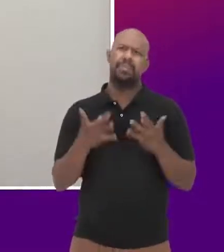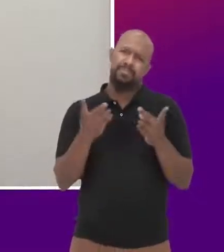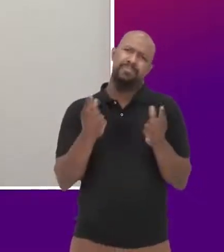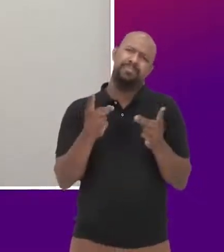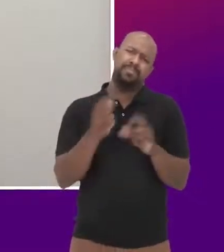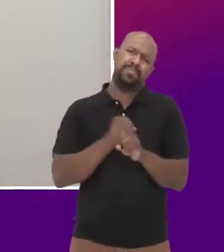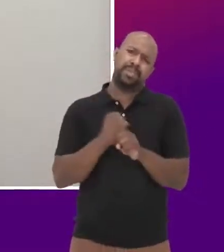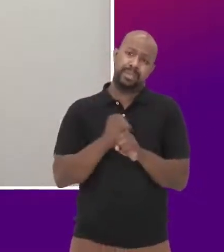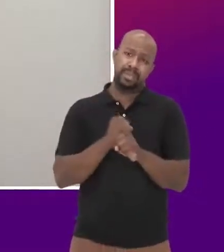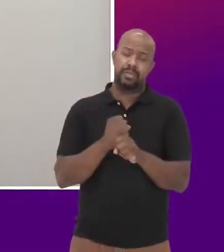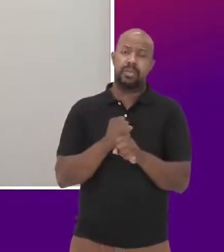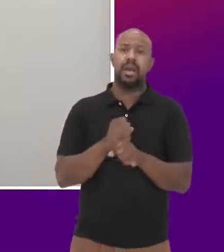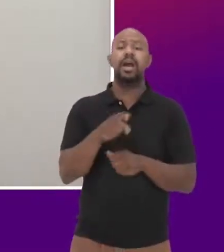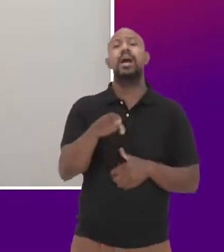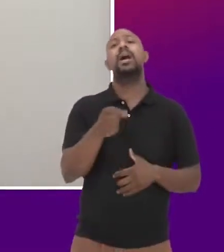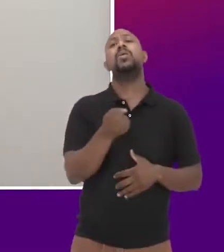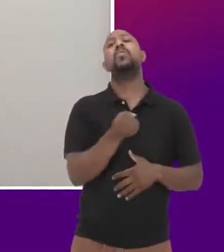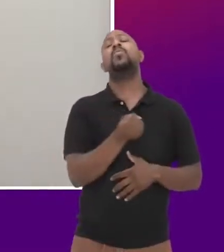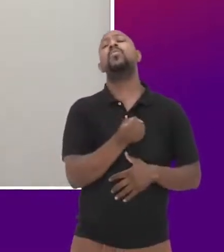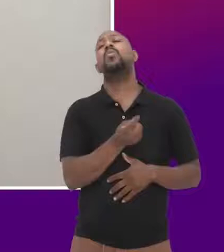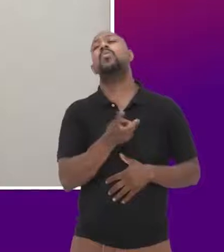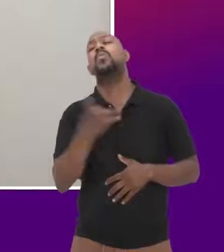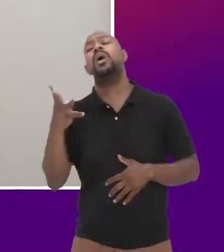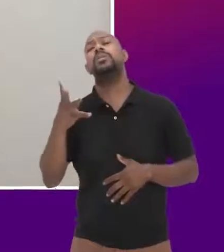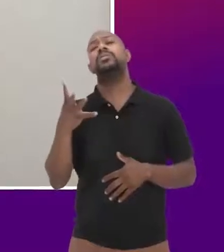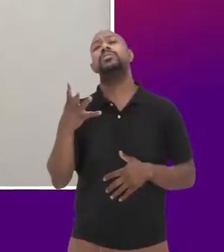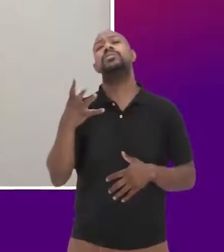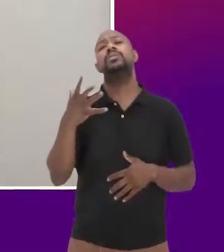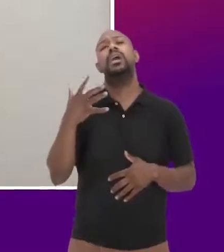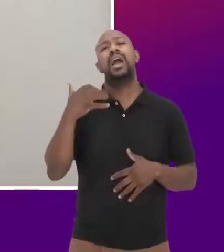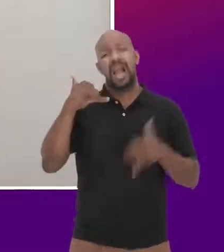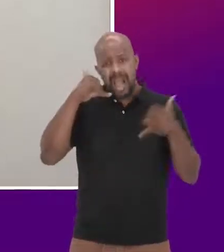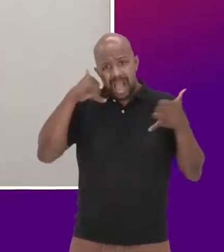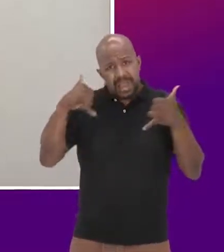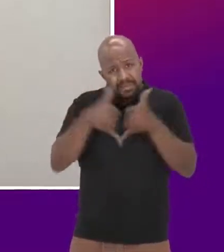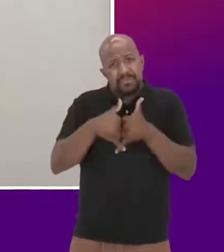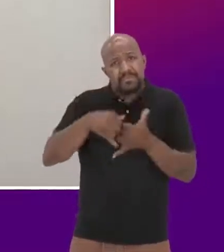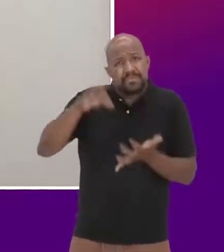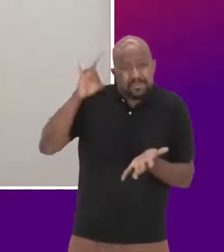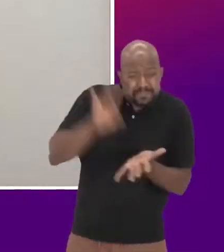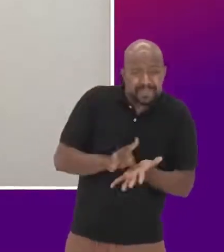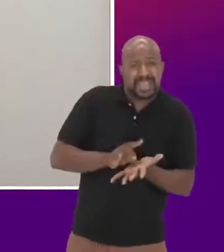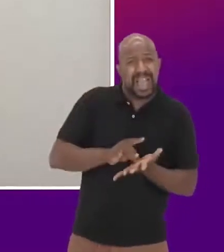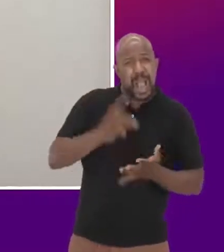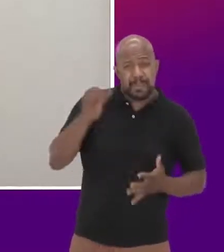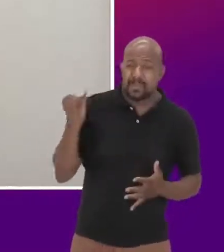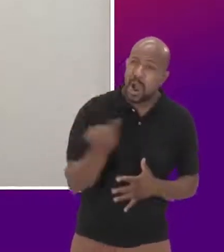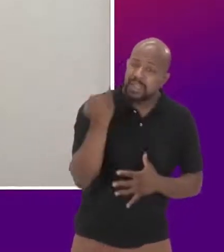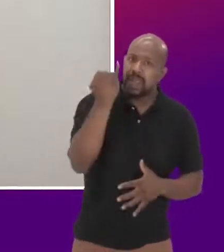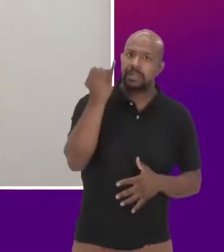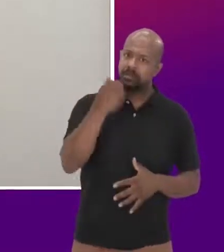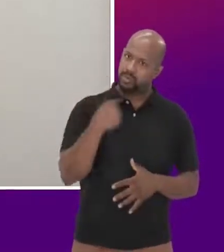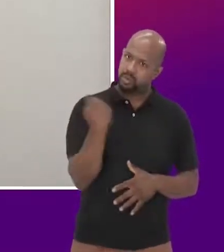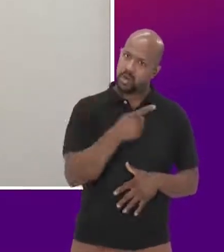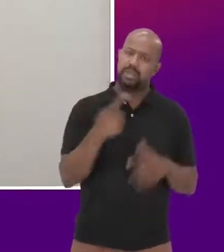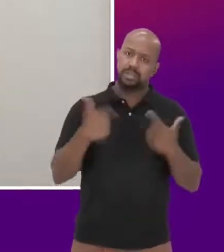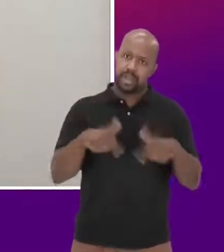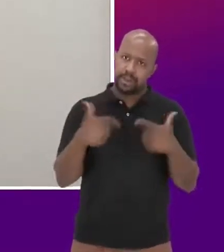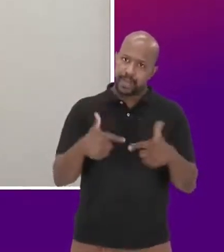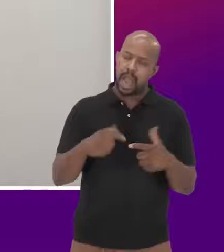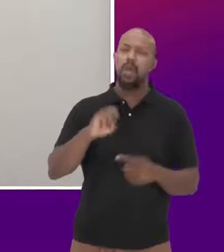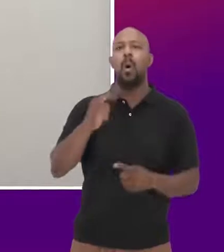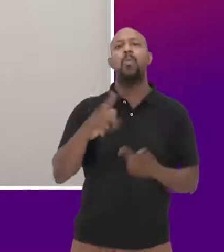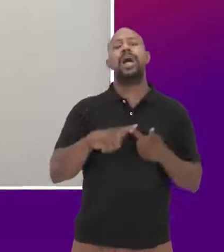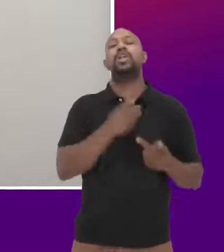tempo. Quantos telefonemas verdadeiramente fundamentais para o nosso trabalho ou